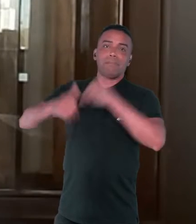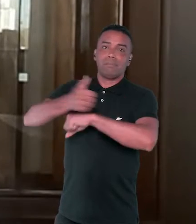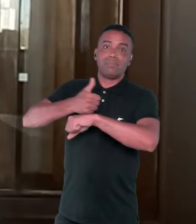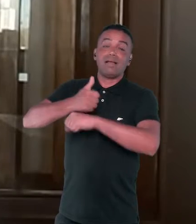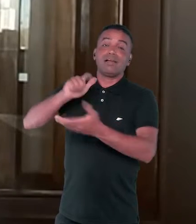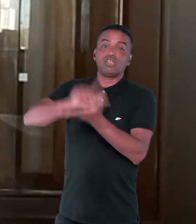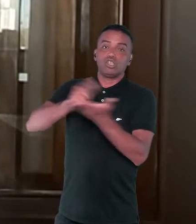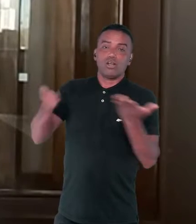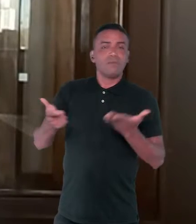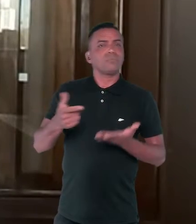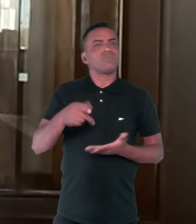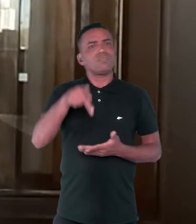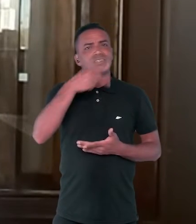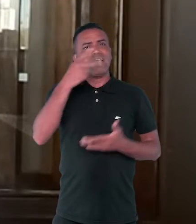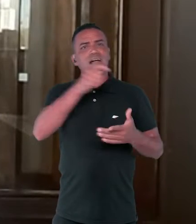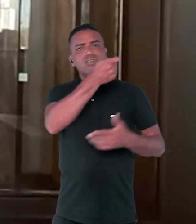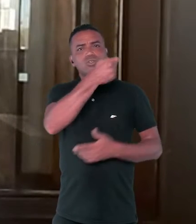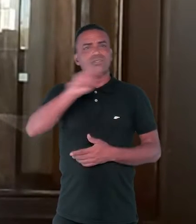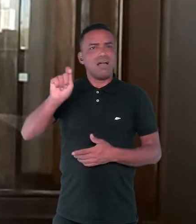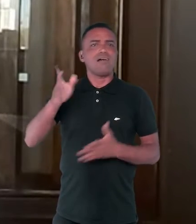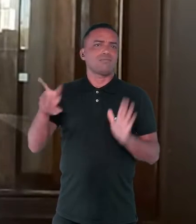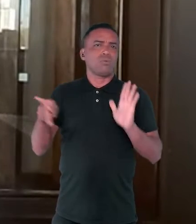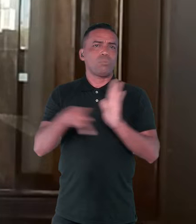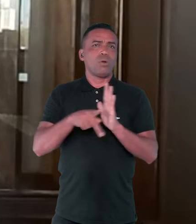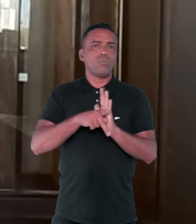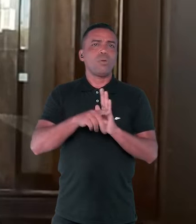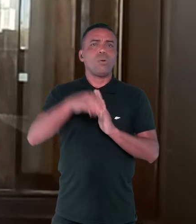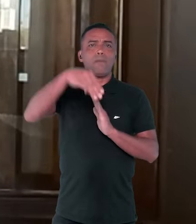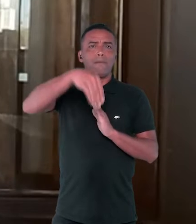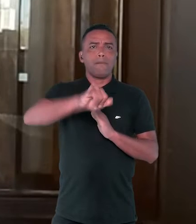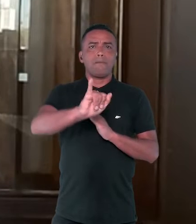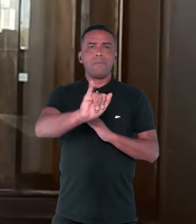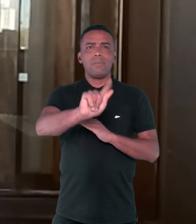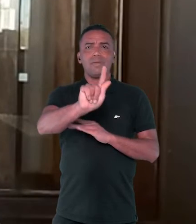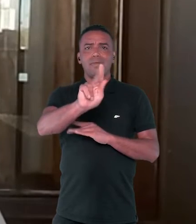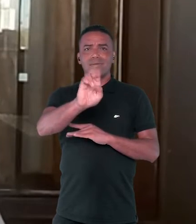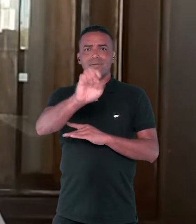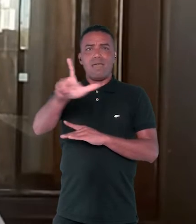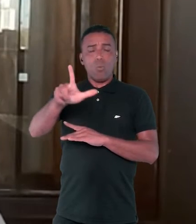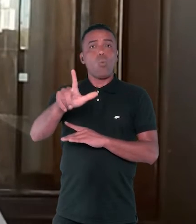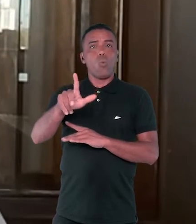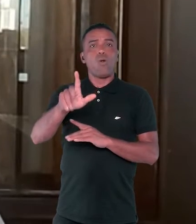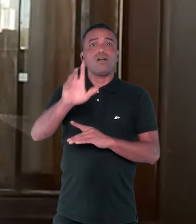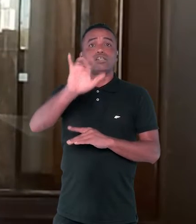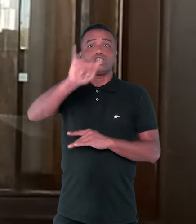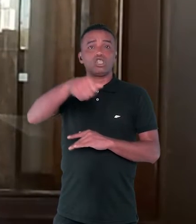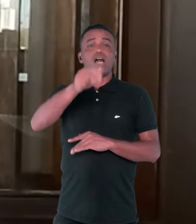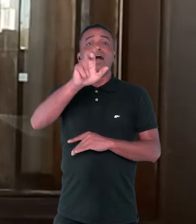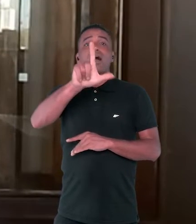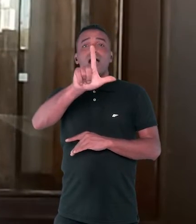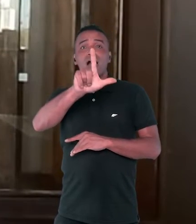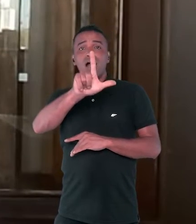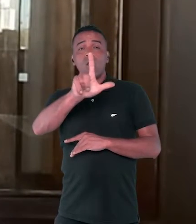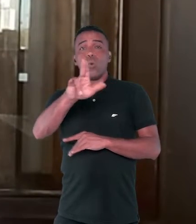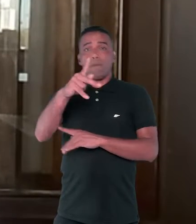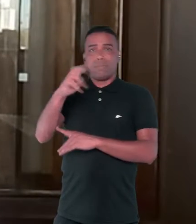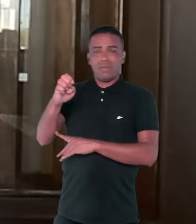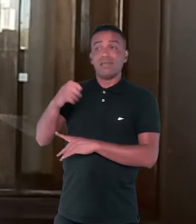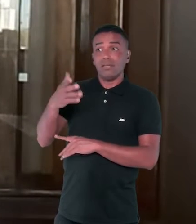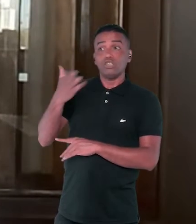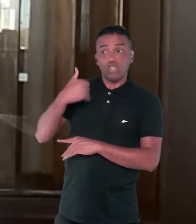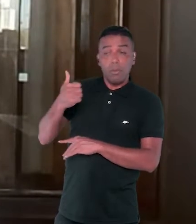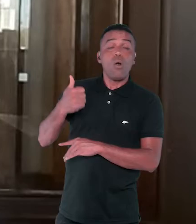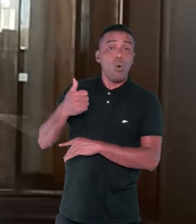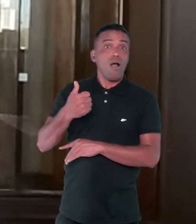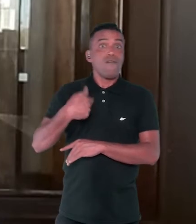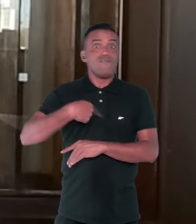eu sou fulano de tal, lá dos associados, Miguel Chalupe. Ele era o alto funcionário. Ele falou: eu estou fazendo jornalismo. Ele falou: pode me procurar. Eu fui abrir